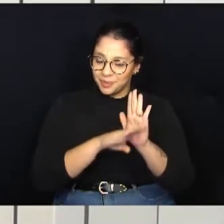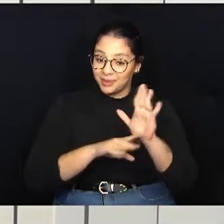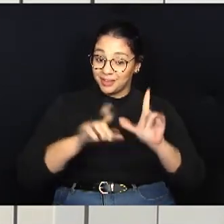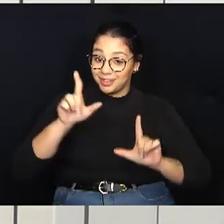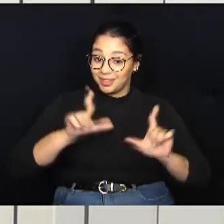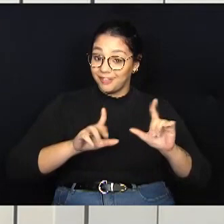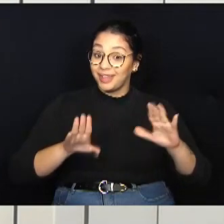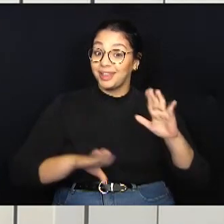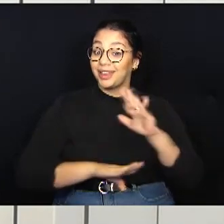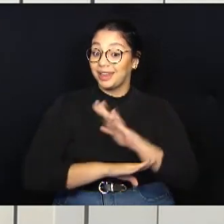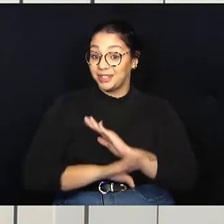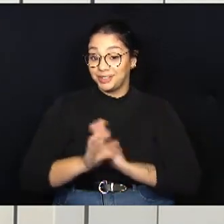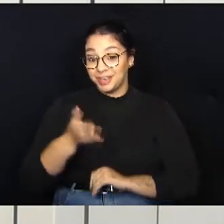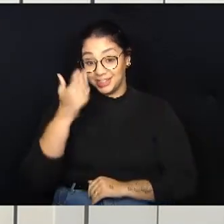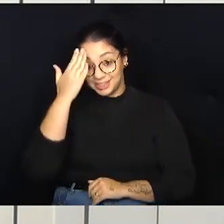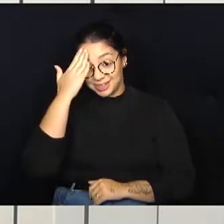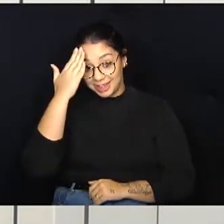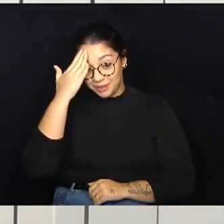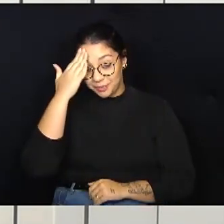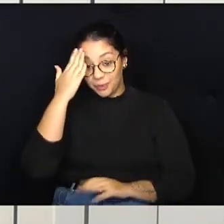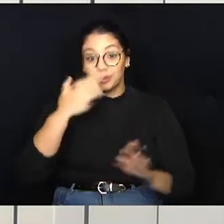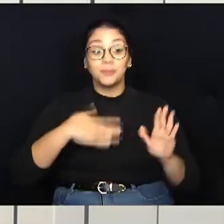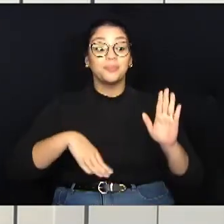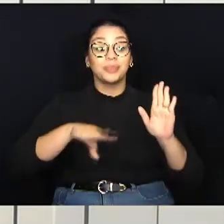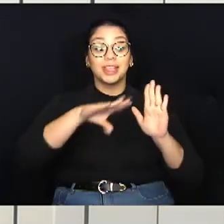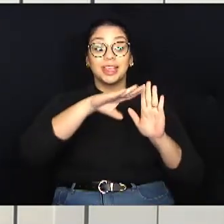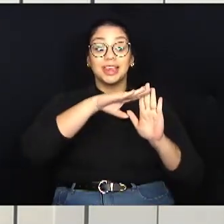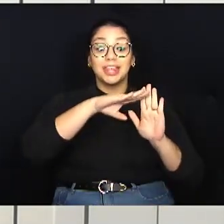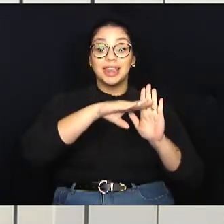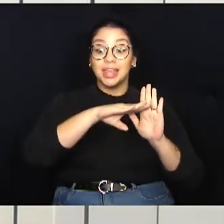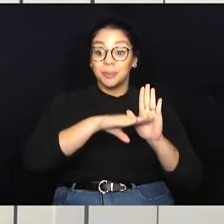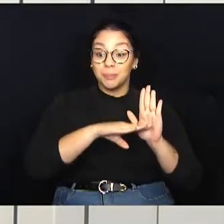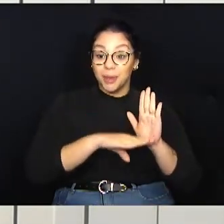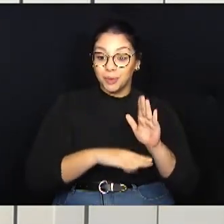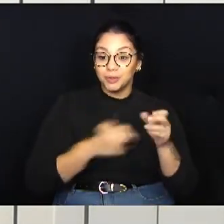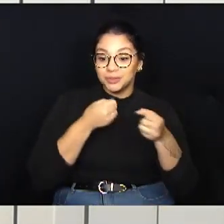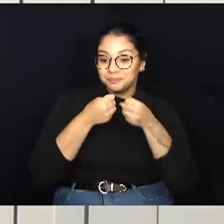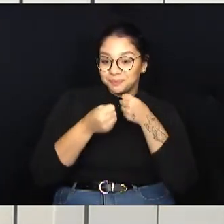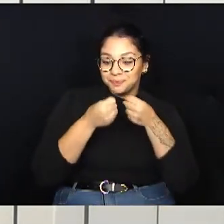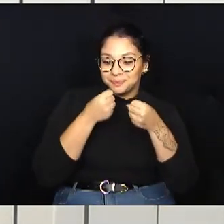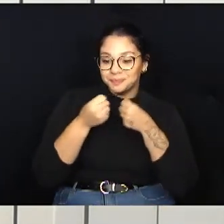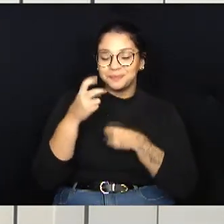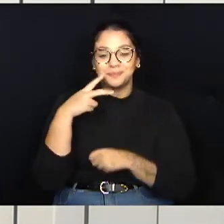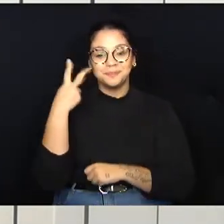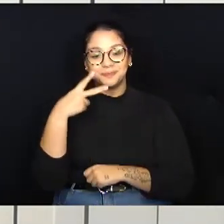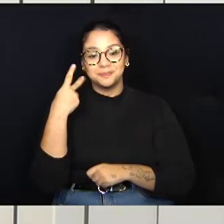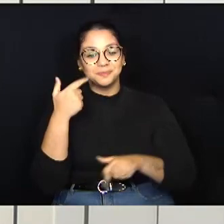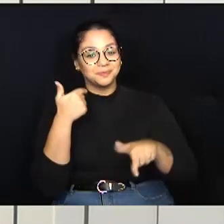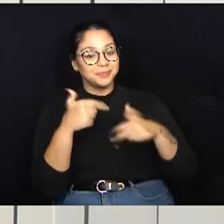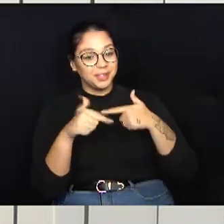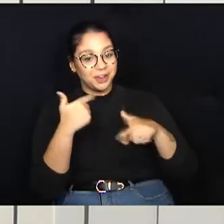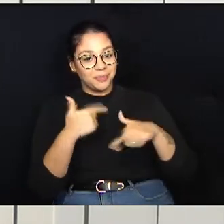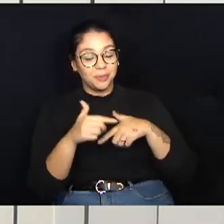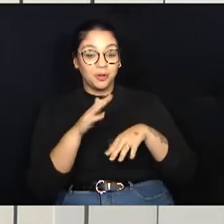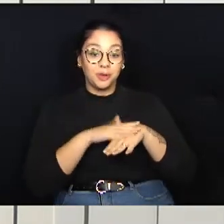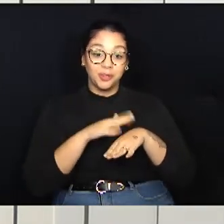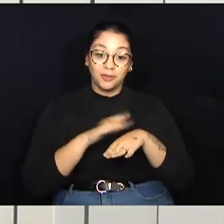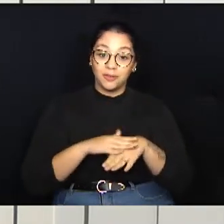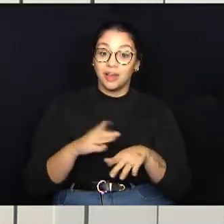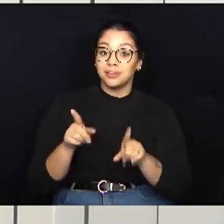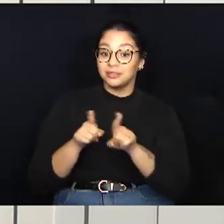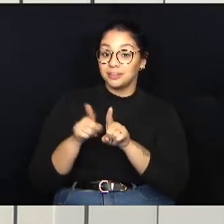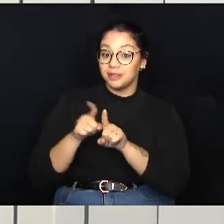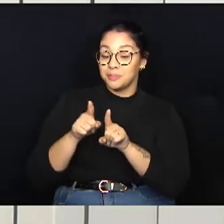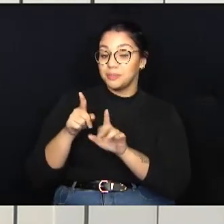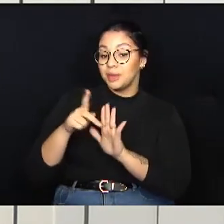Campinas sabe que no programa Em Pauta eu entrevisto os vereadores sobre o trabalho que é realizado, dos projetos